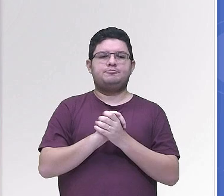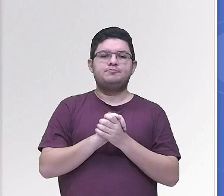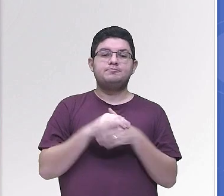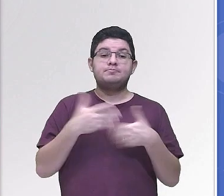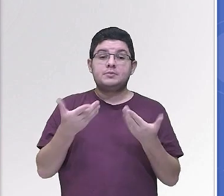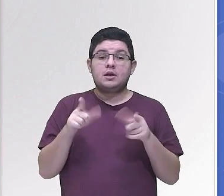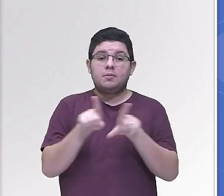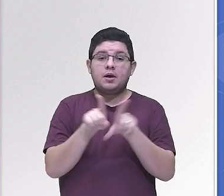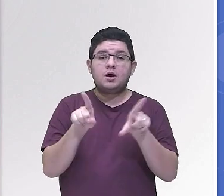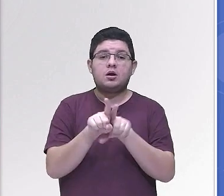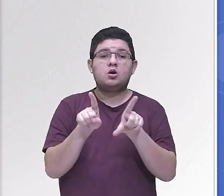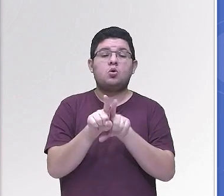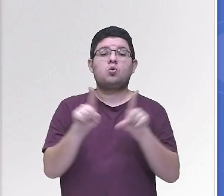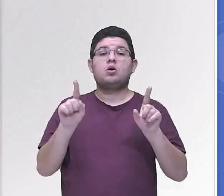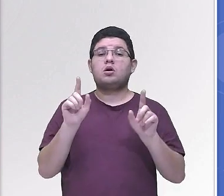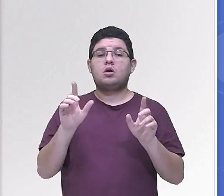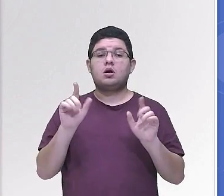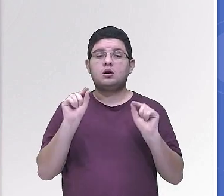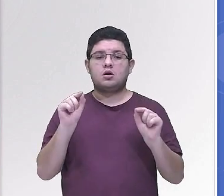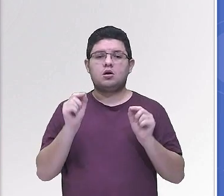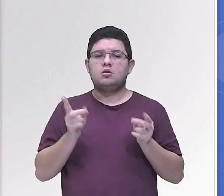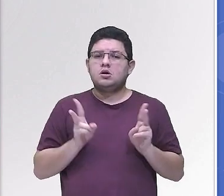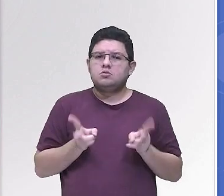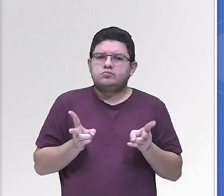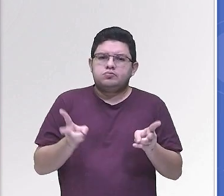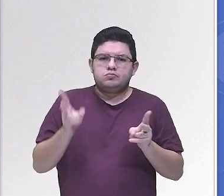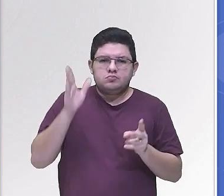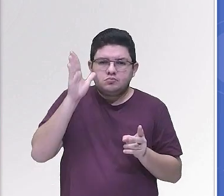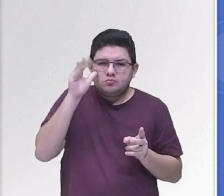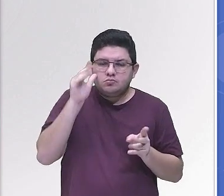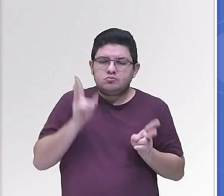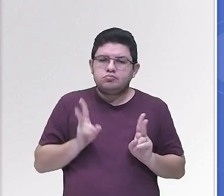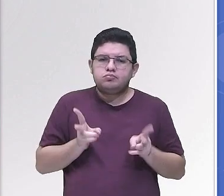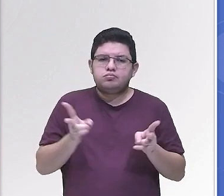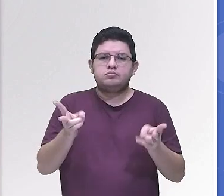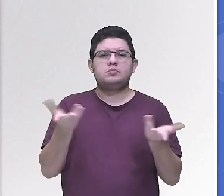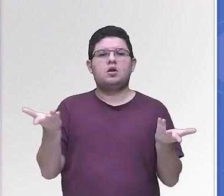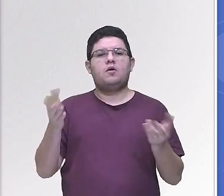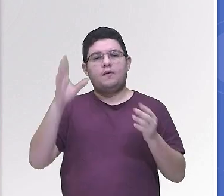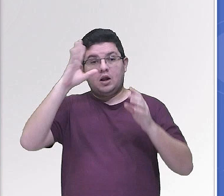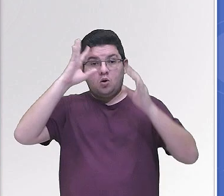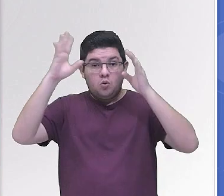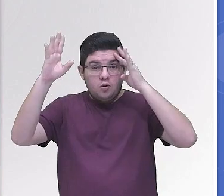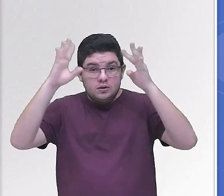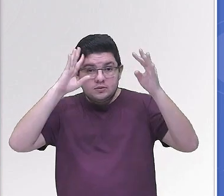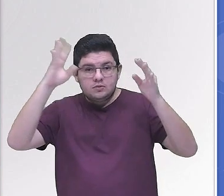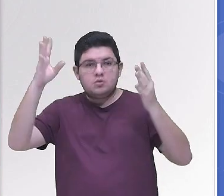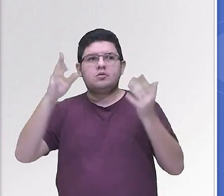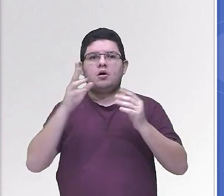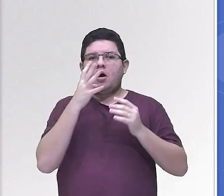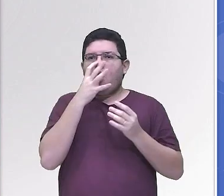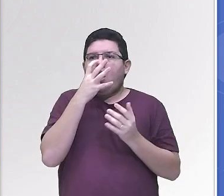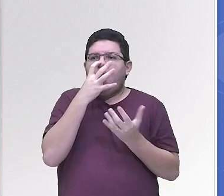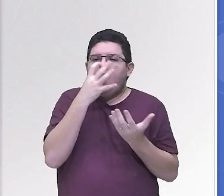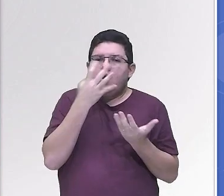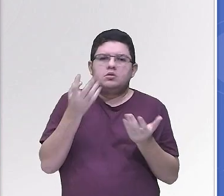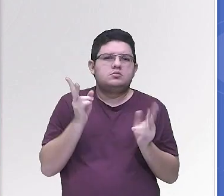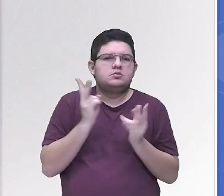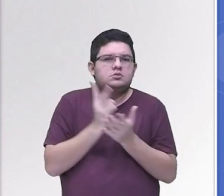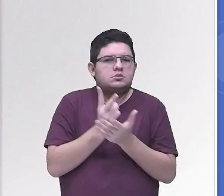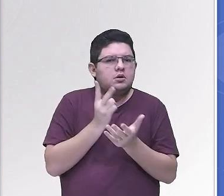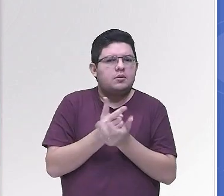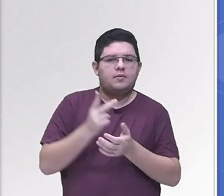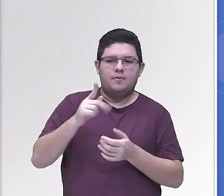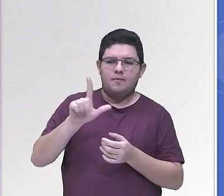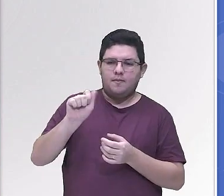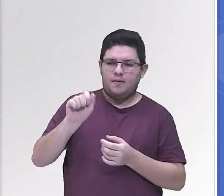manter viva a curiosidade. Filósofos não cessam de se admirar. Platão falava isso para nós. E de se